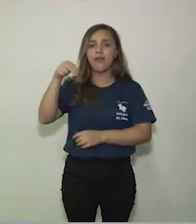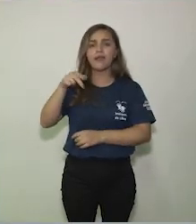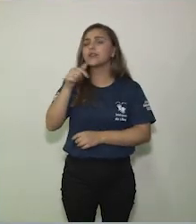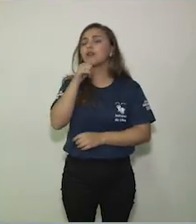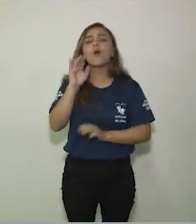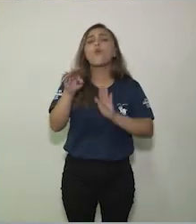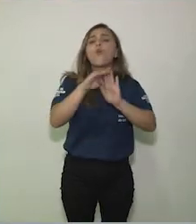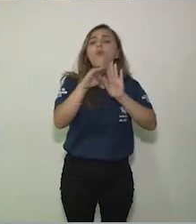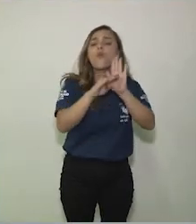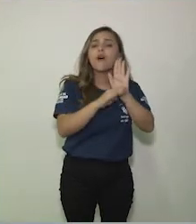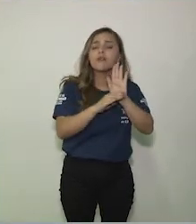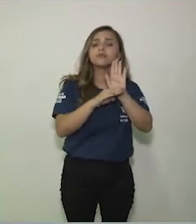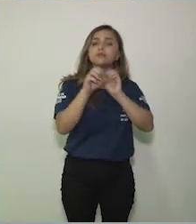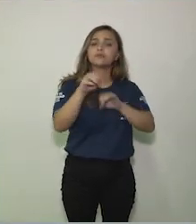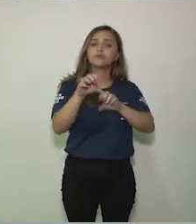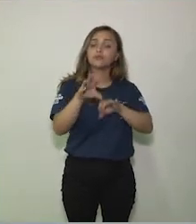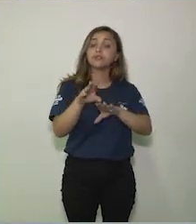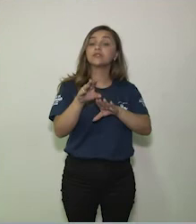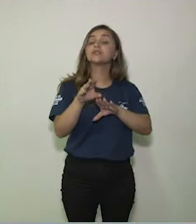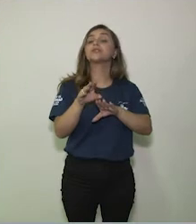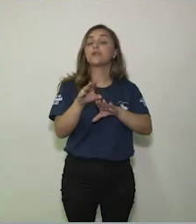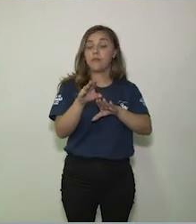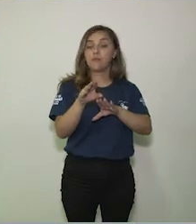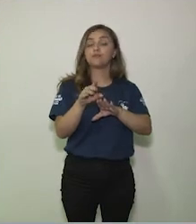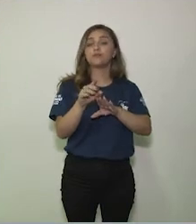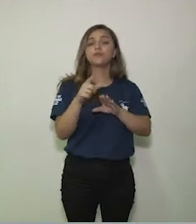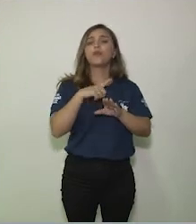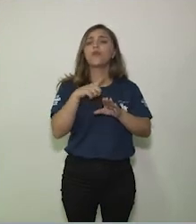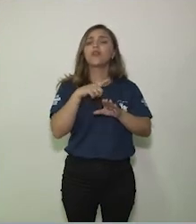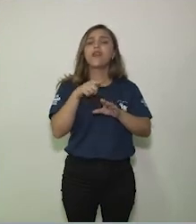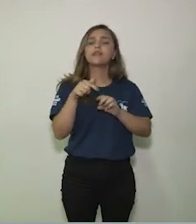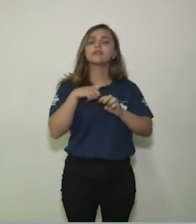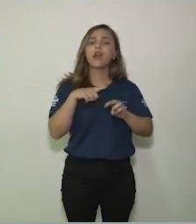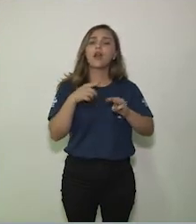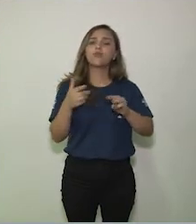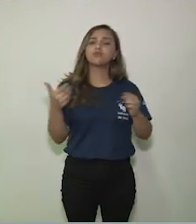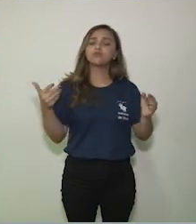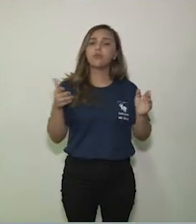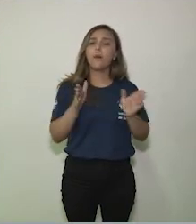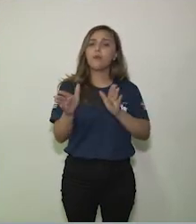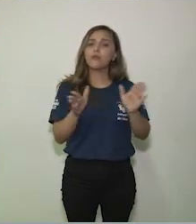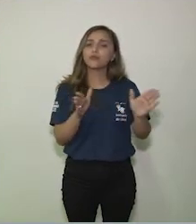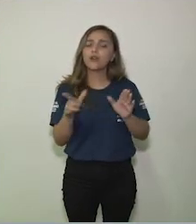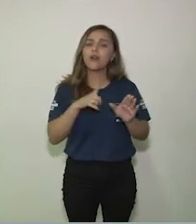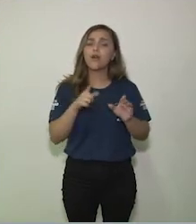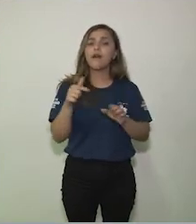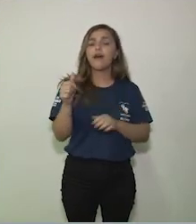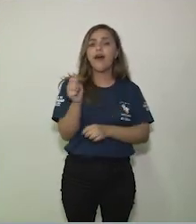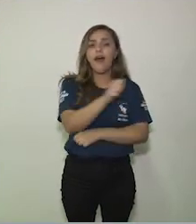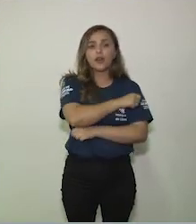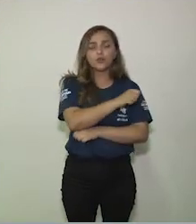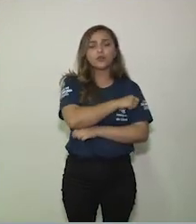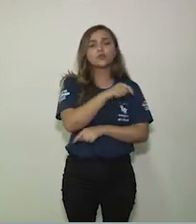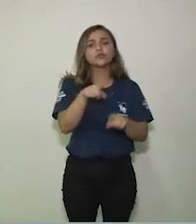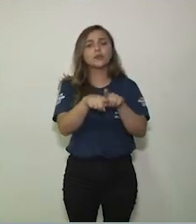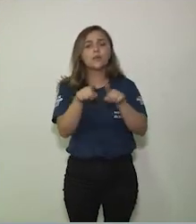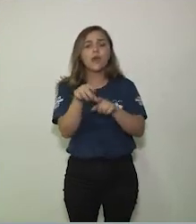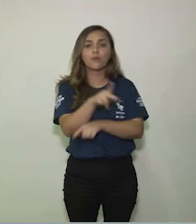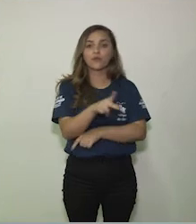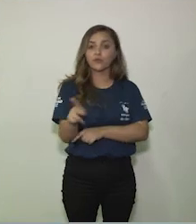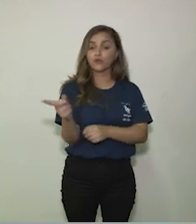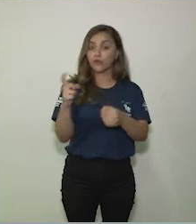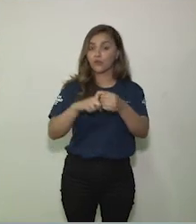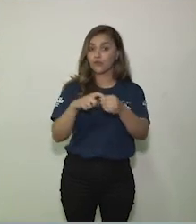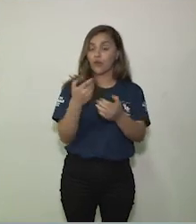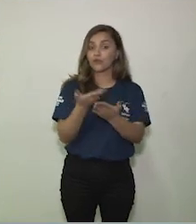educacional, o que será feito quanto à locomoção dos alunos e professores durante um possível retorno às aulas e o reforço de funcionários